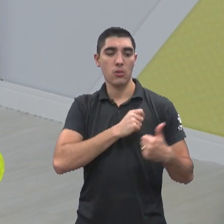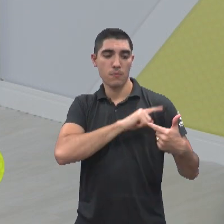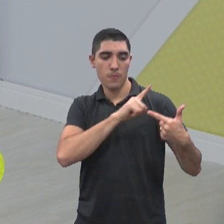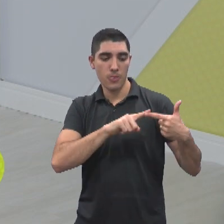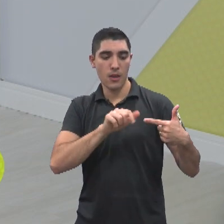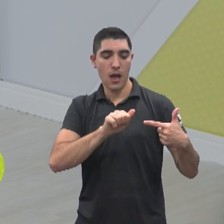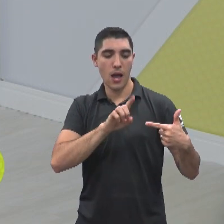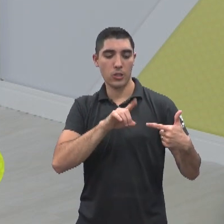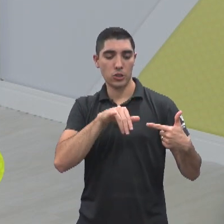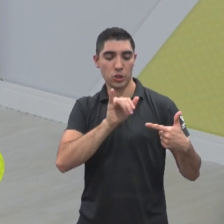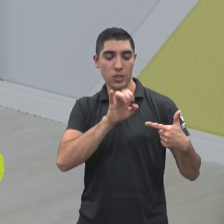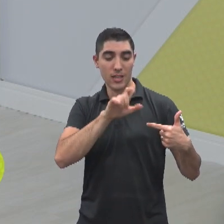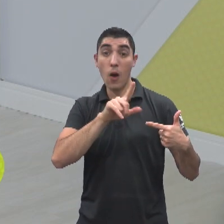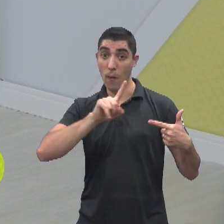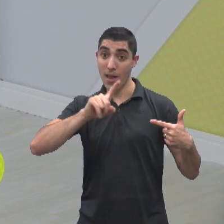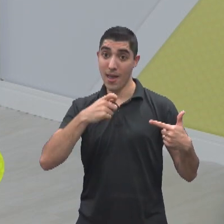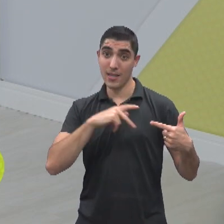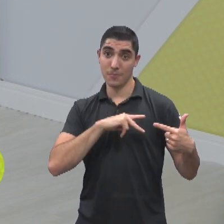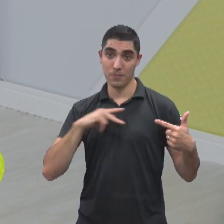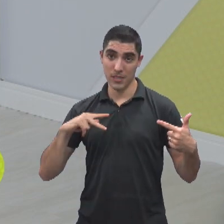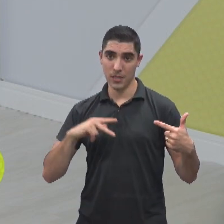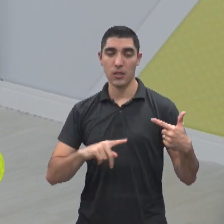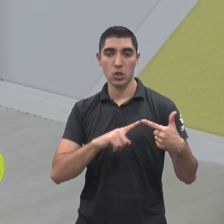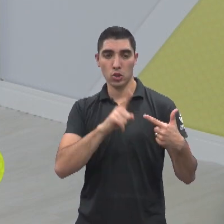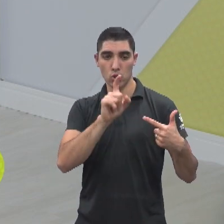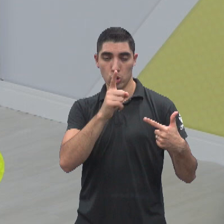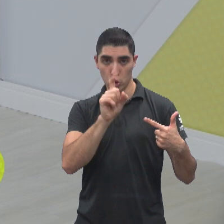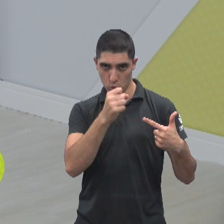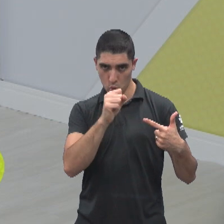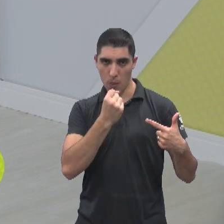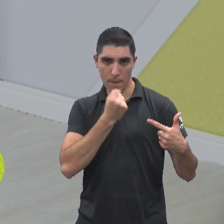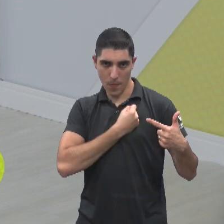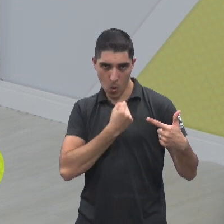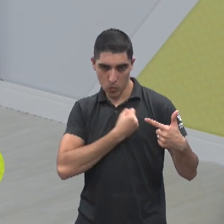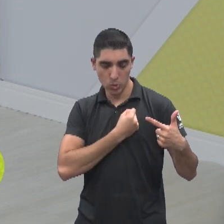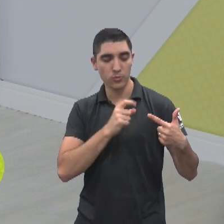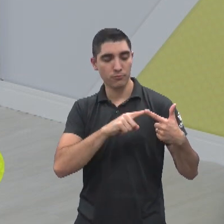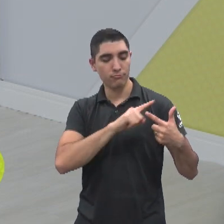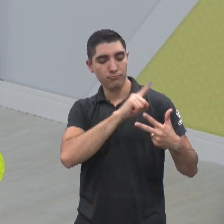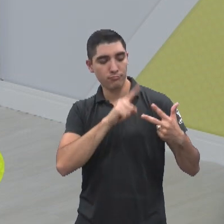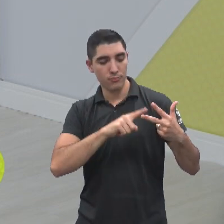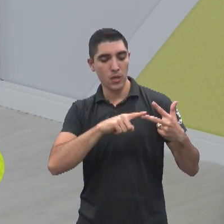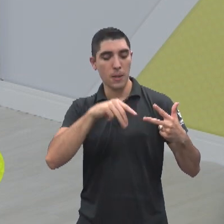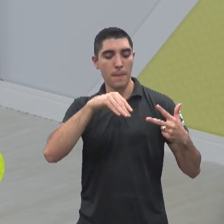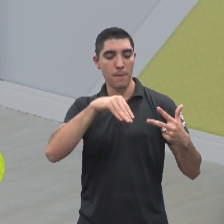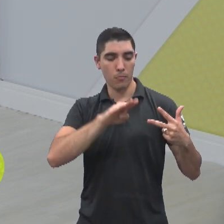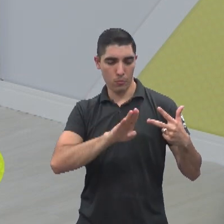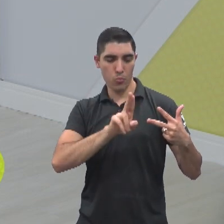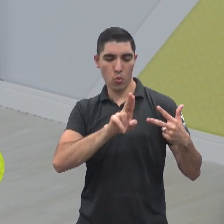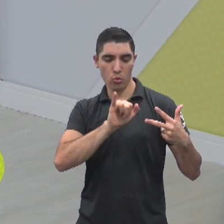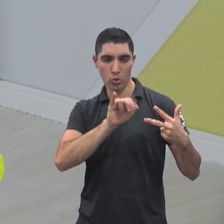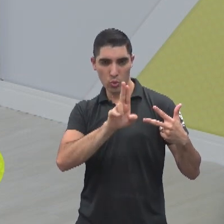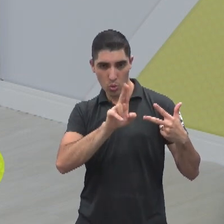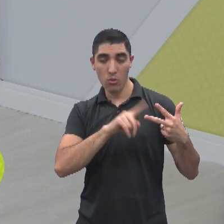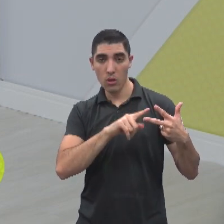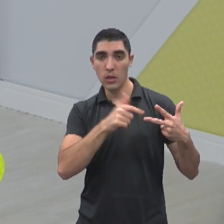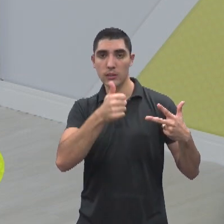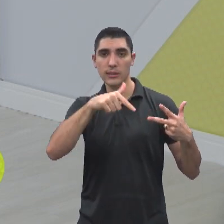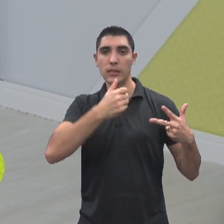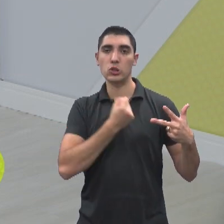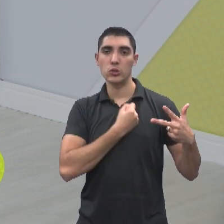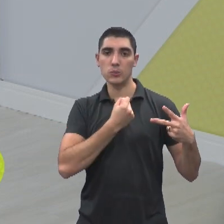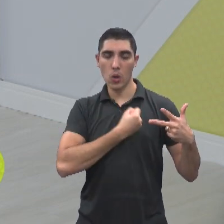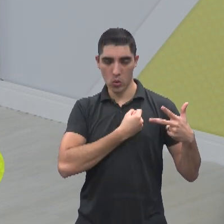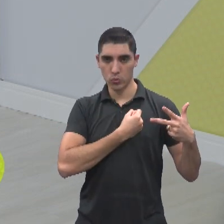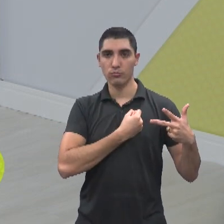Adiel, ex-Pinheiros, 18 pontos, 2 rebotes e 6 assistências, e o Matheus Buiú, 17 pontos, 2 rebotes e